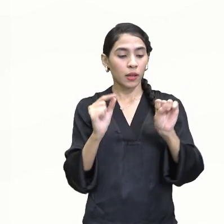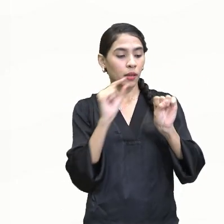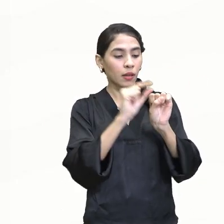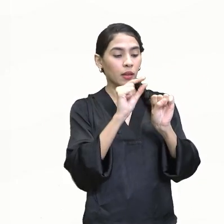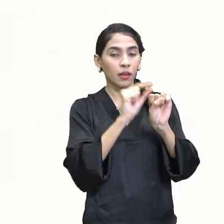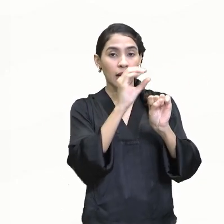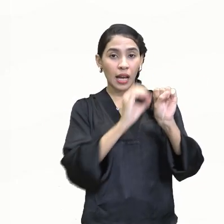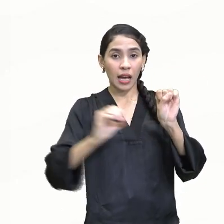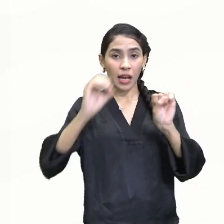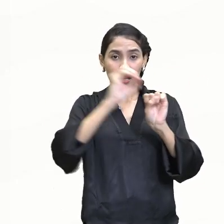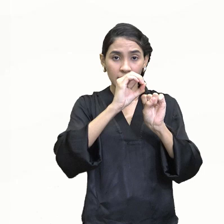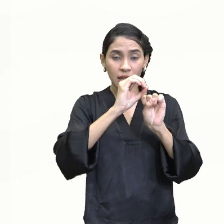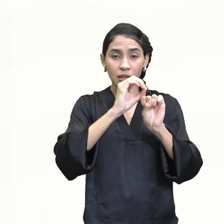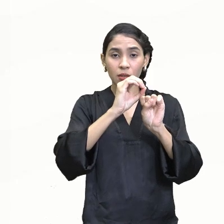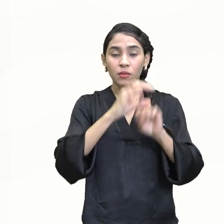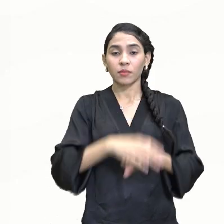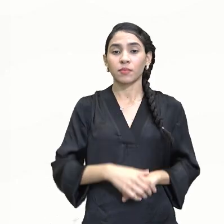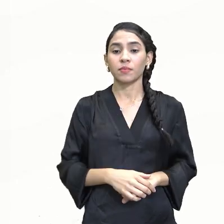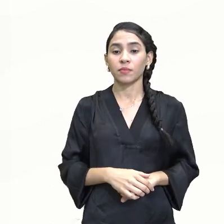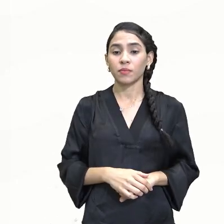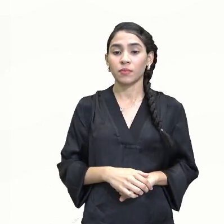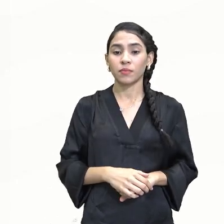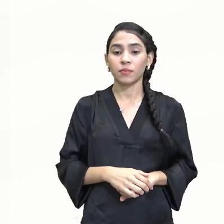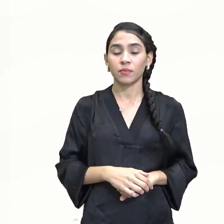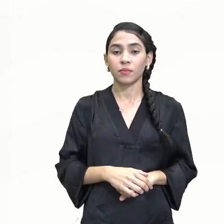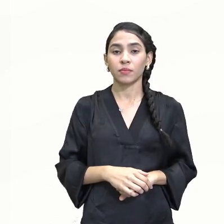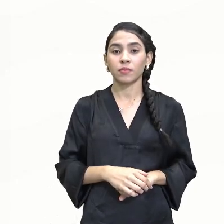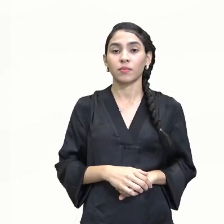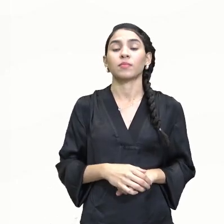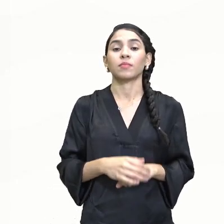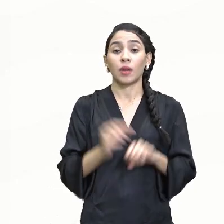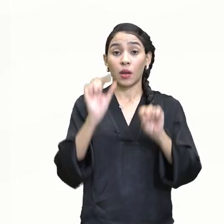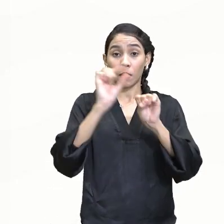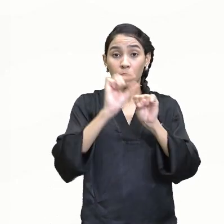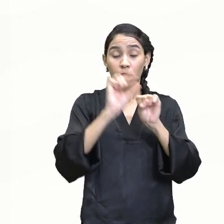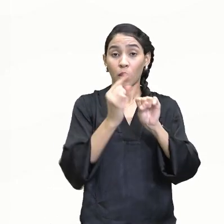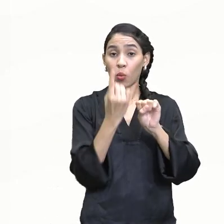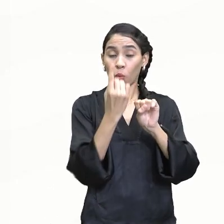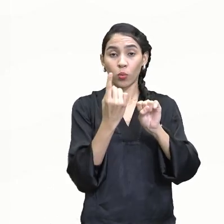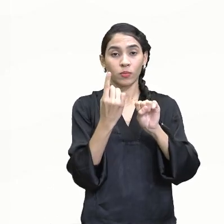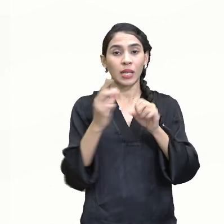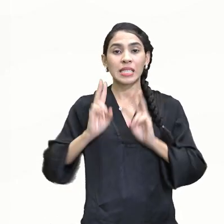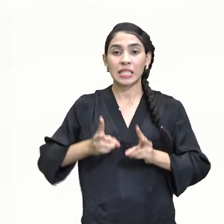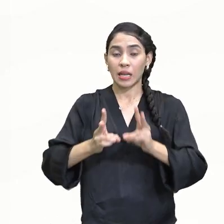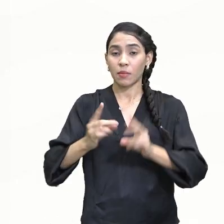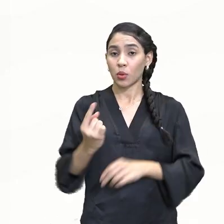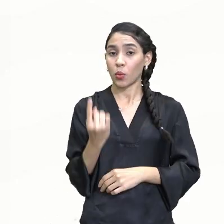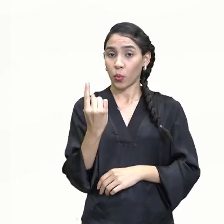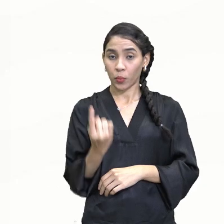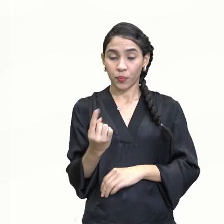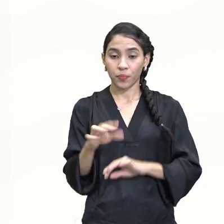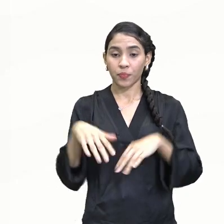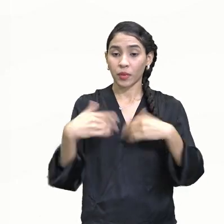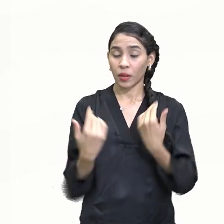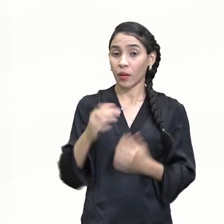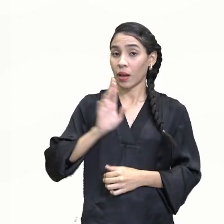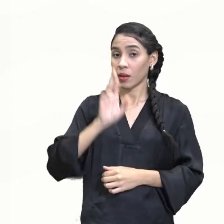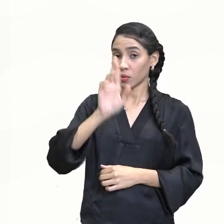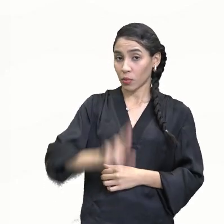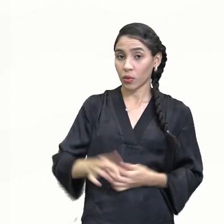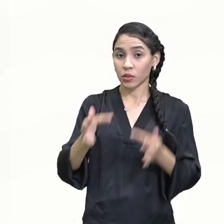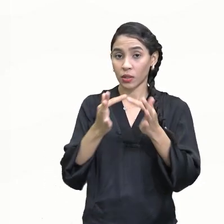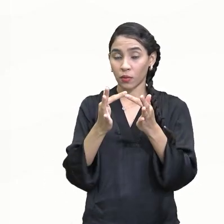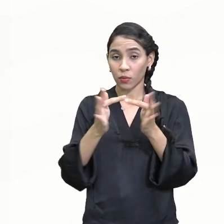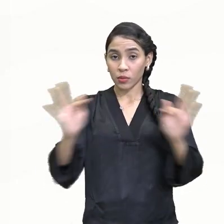a quanto? O 1 elevado a qualquer expoente é sempre 1. Então, o resultado seria uma